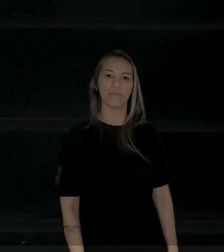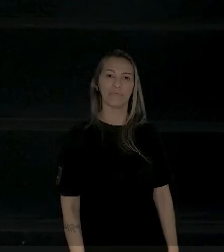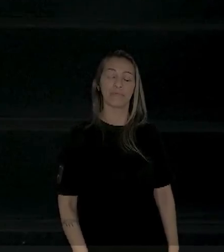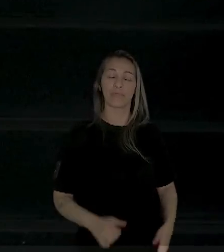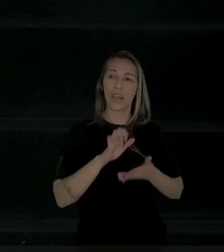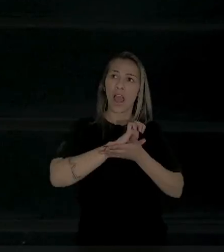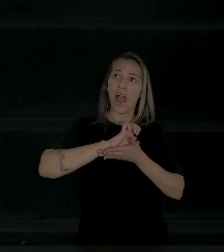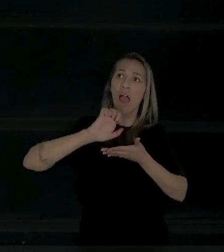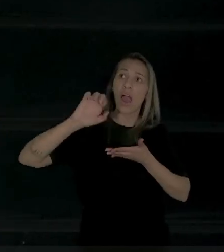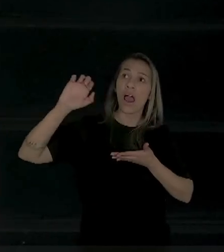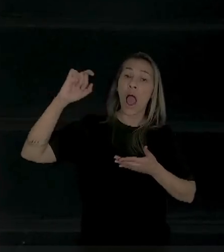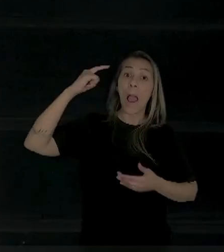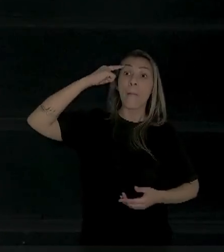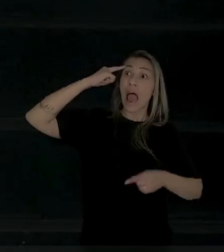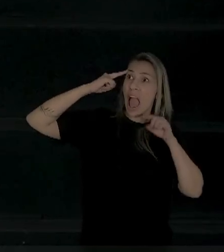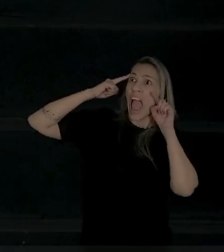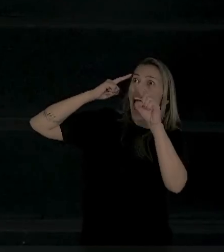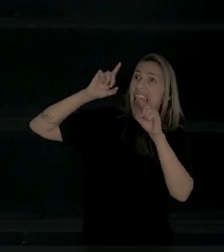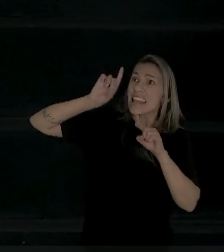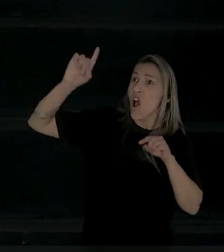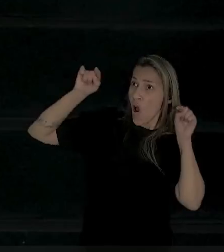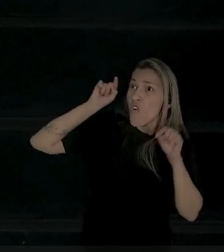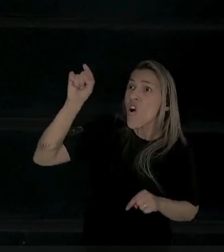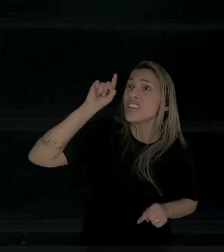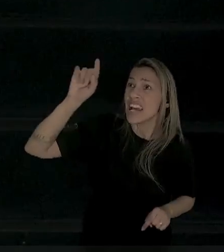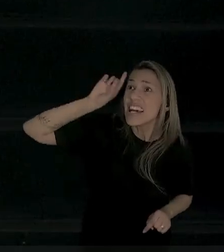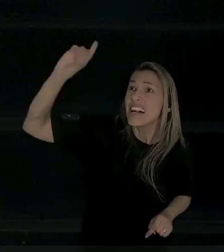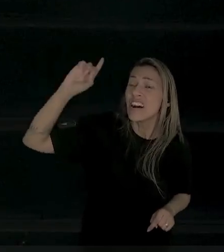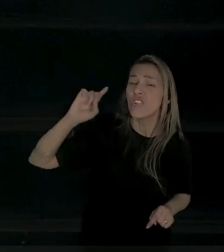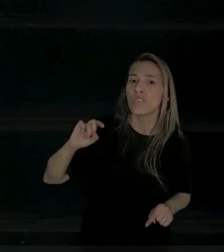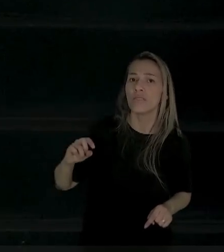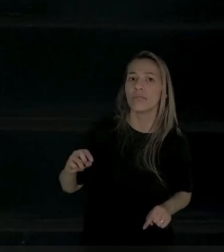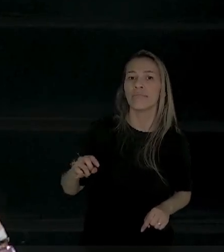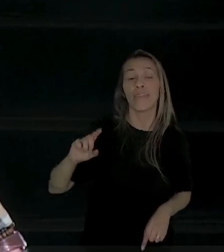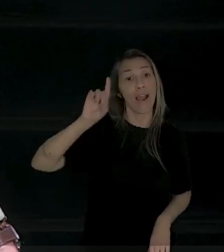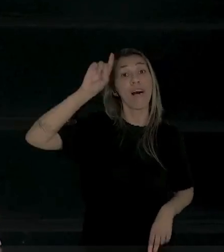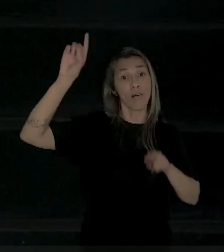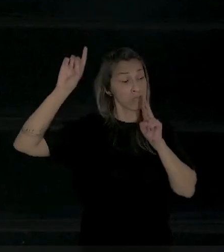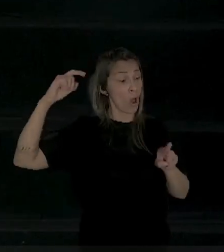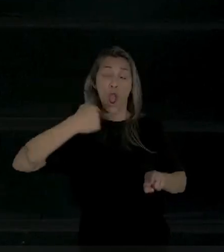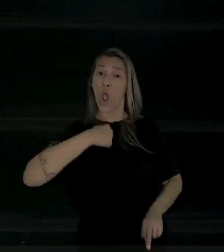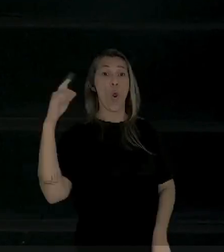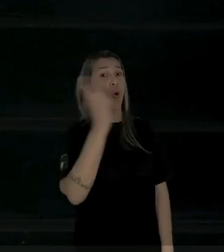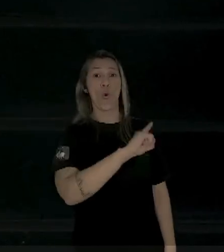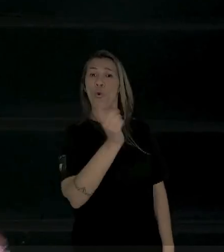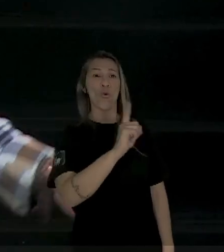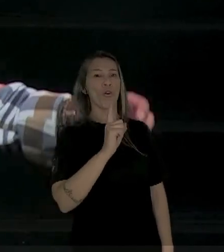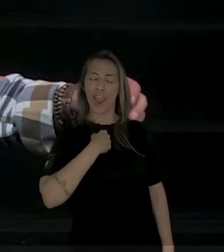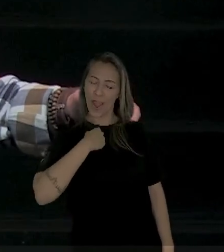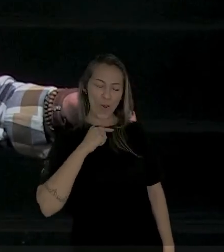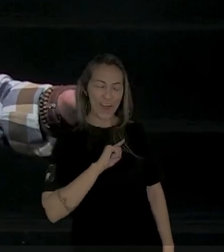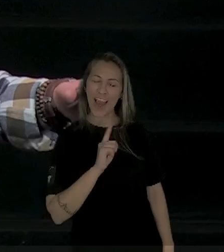Porque quando a gente vê um grande vento, a gente quer que Deus venha com um grande poder para